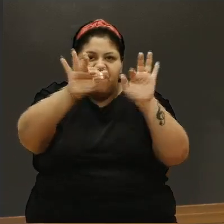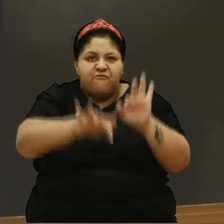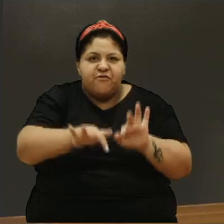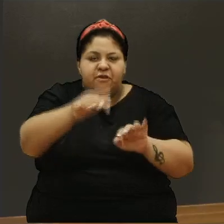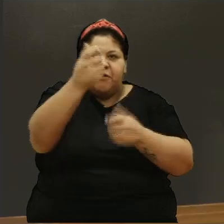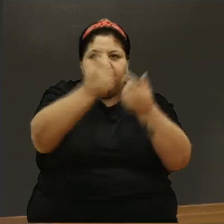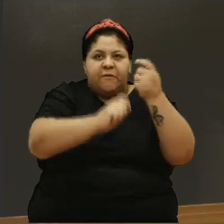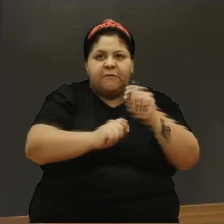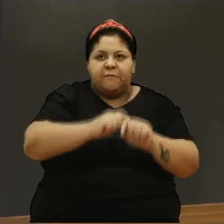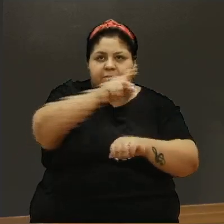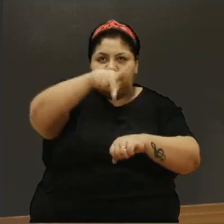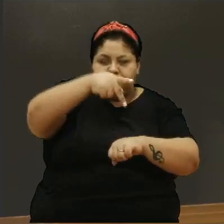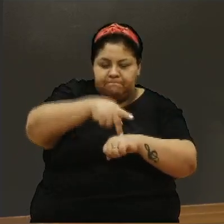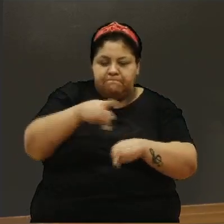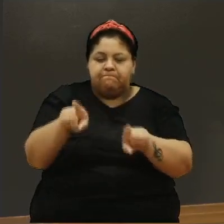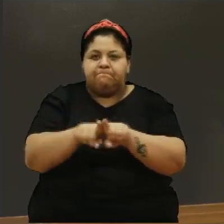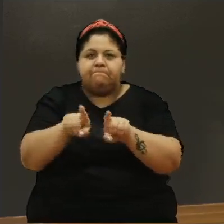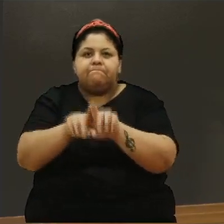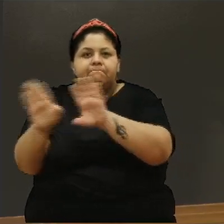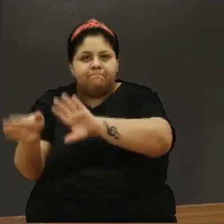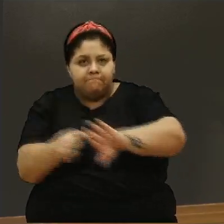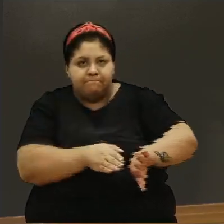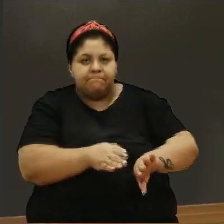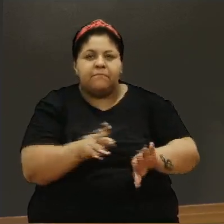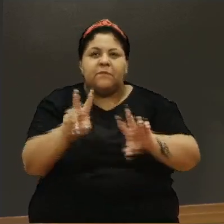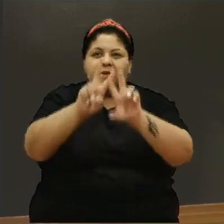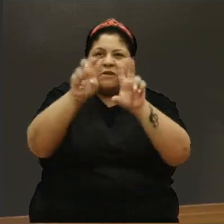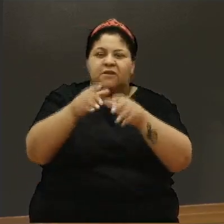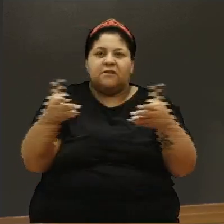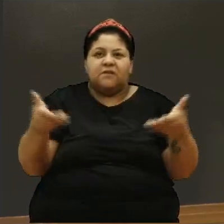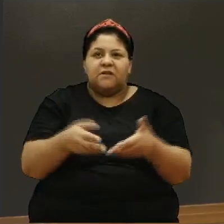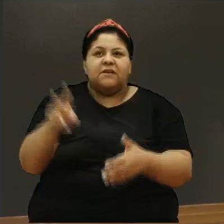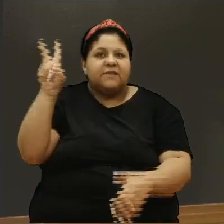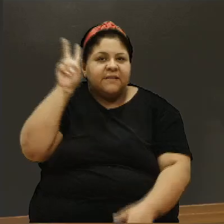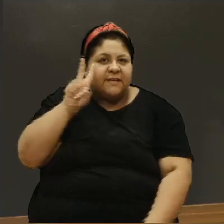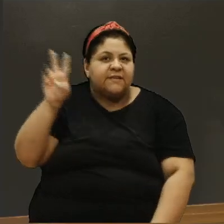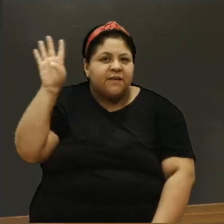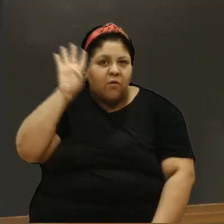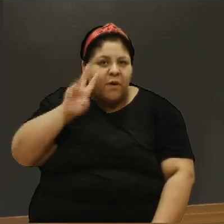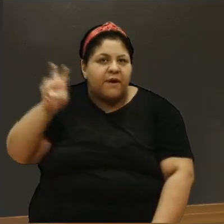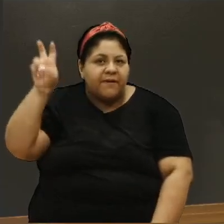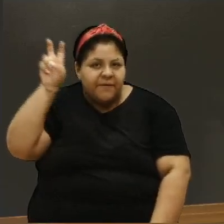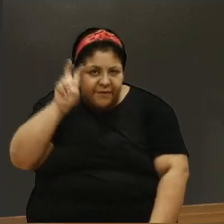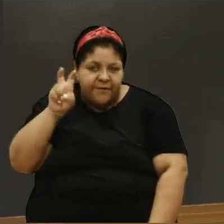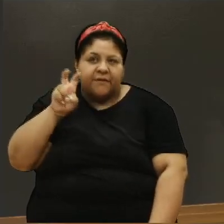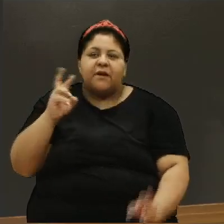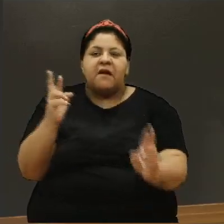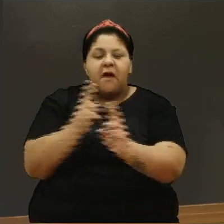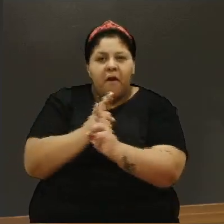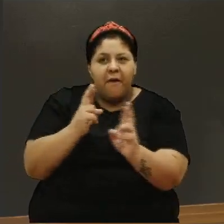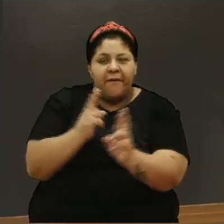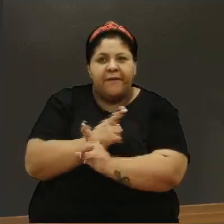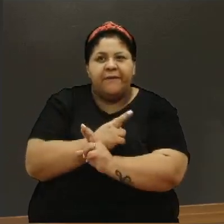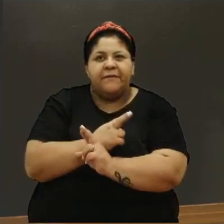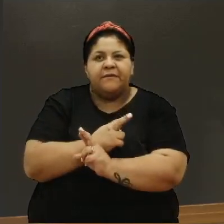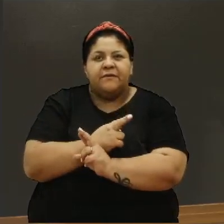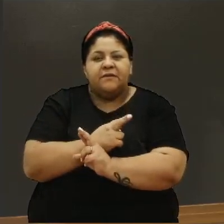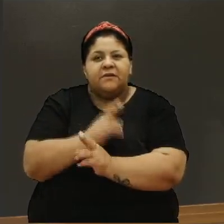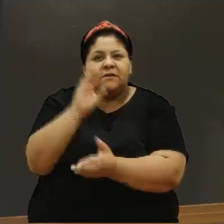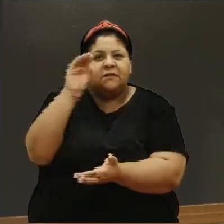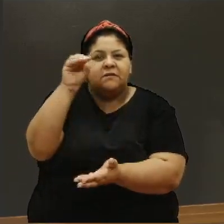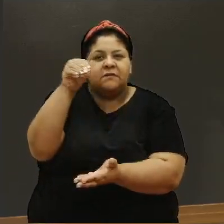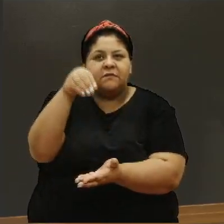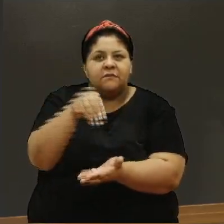ainda, presidente, de um tema que já foi tratado terça, quarta e quinta, que é relativo à